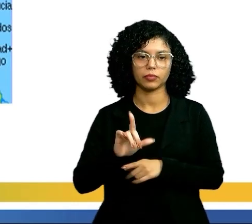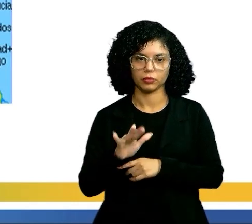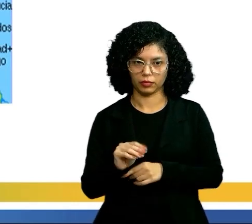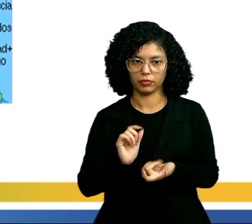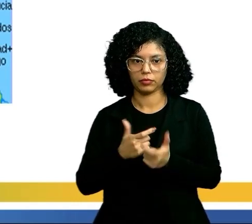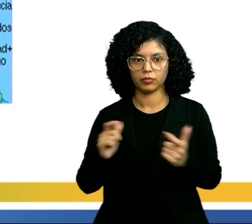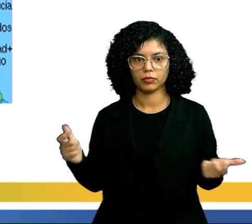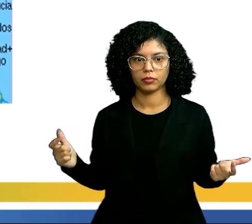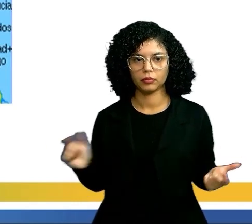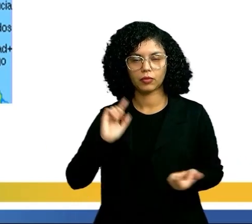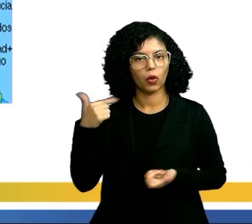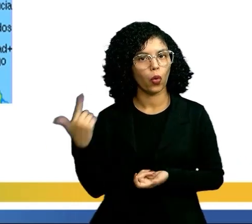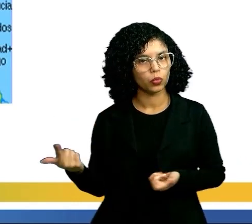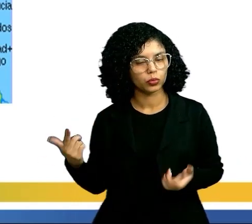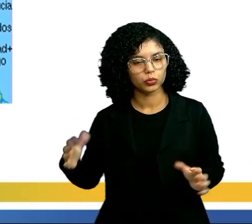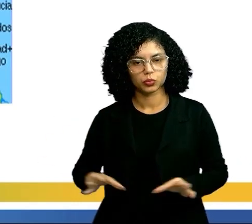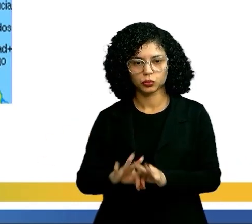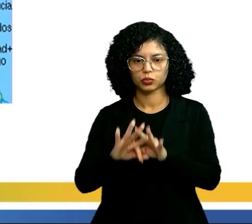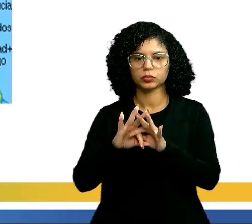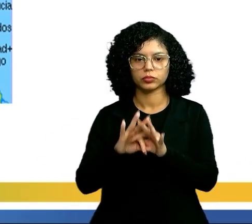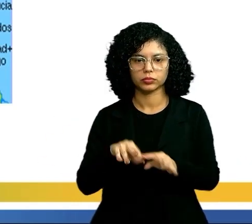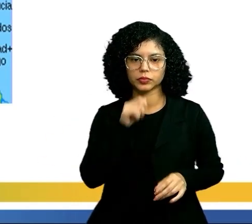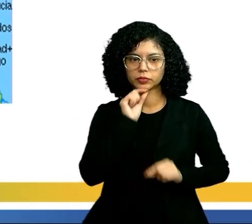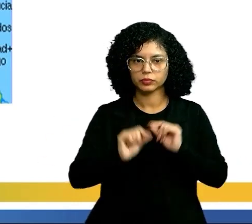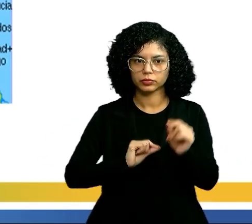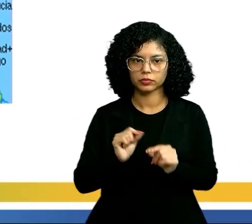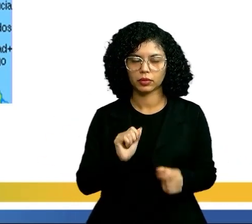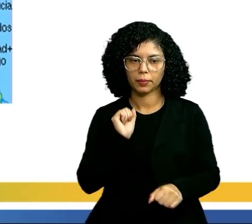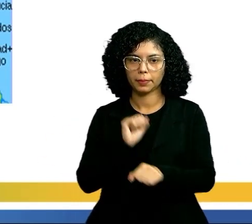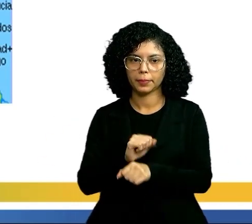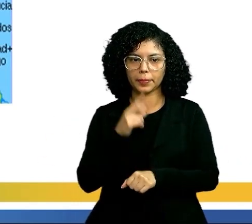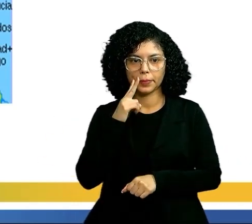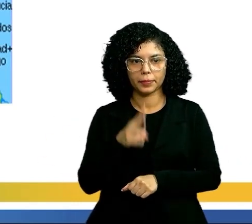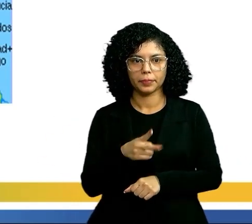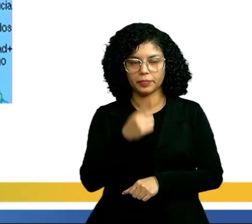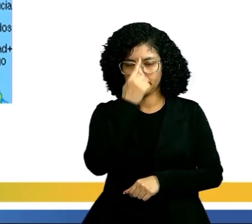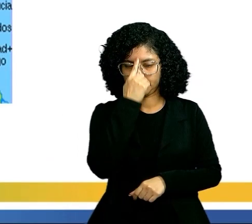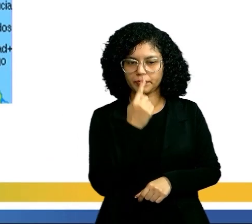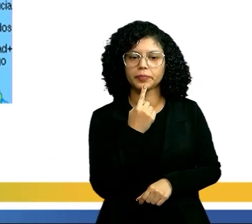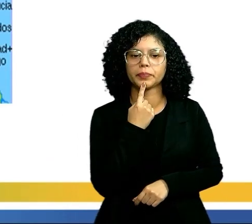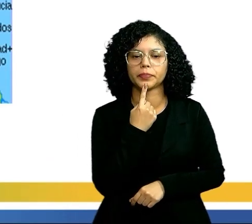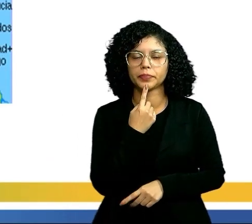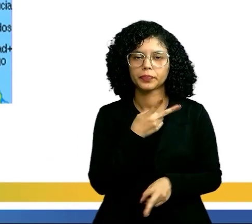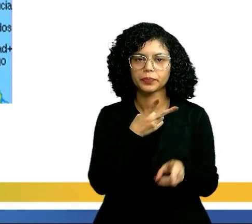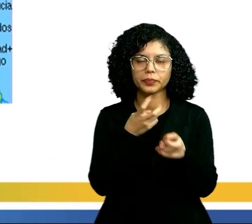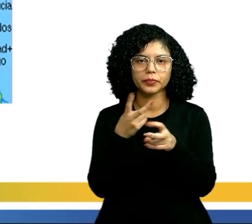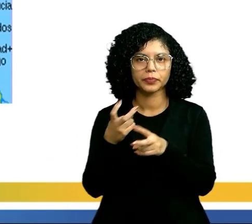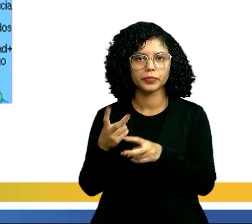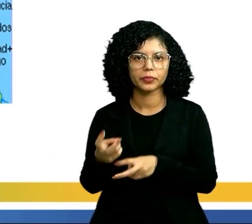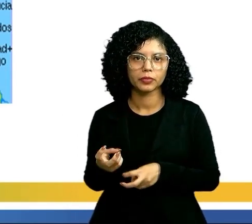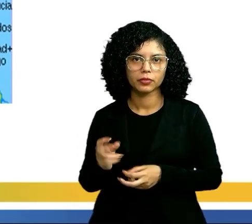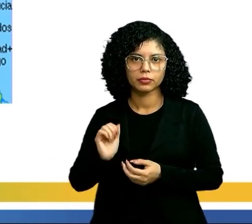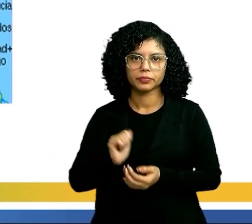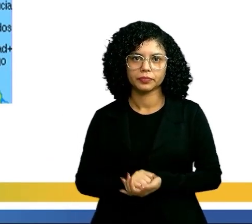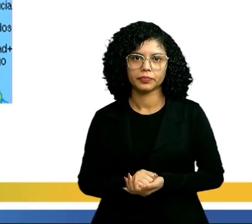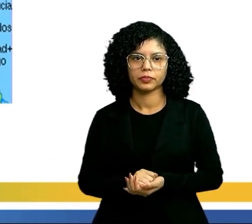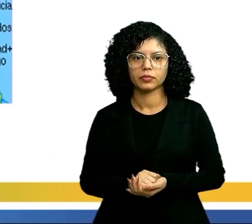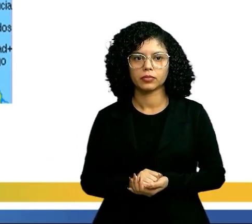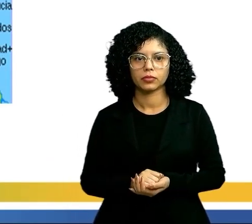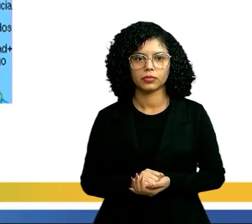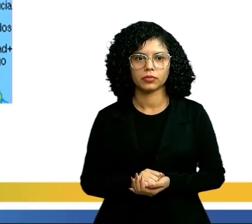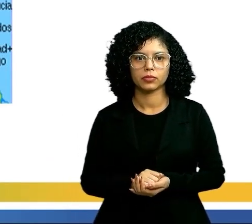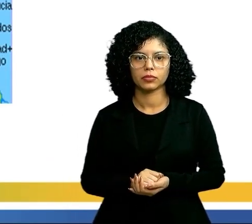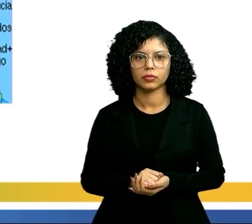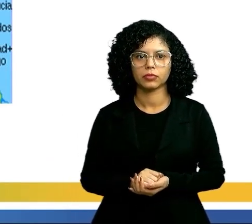maior de terra a um outro bloco maior de terra. Se a gente parar aí para dar uma olhada na tela, a gente percebe que a